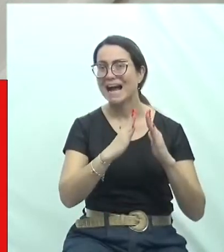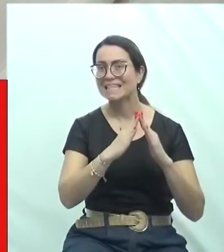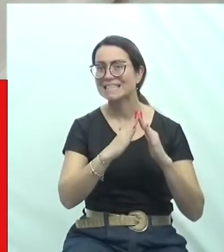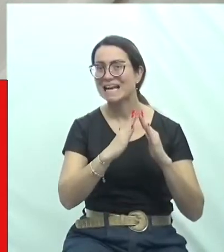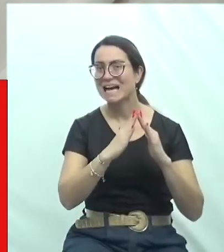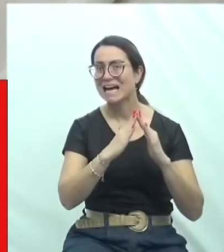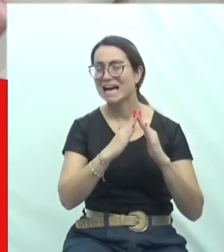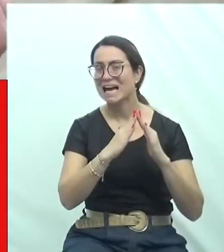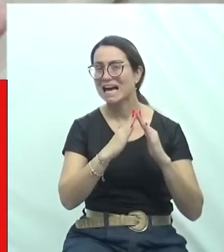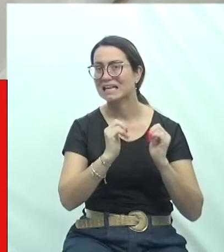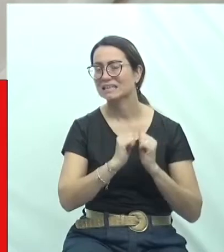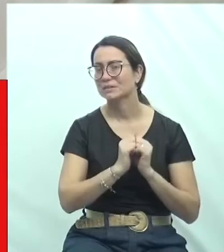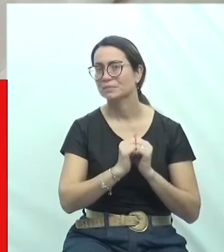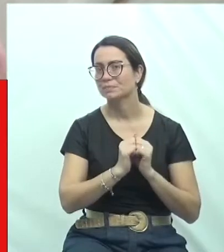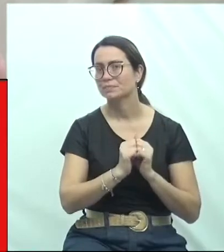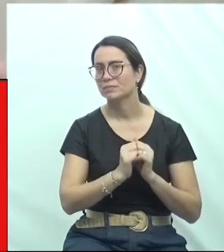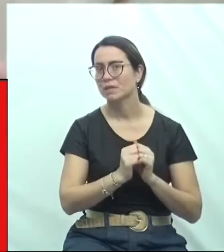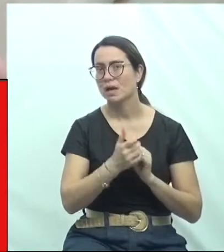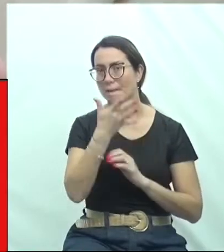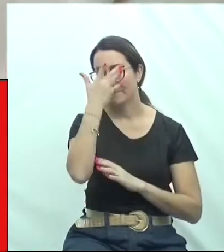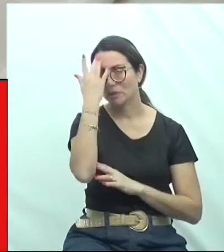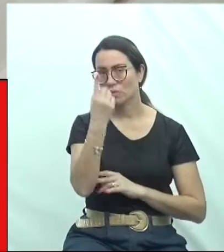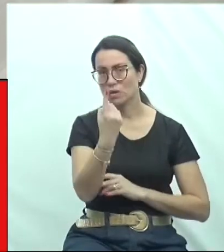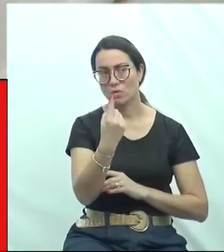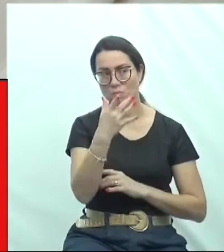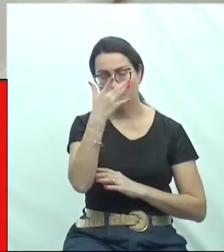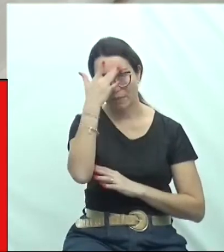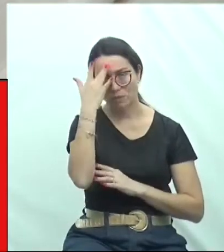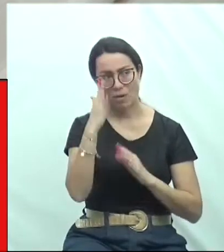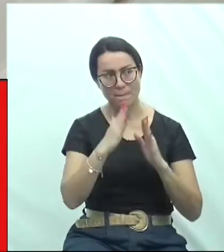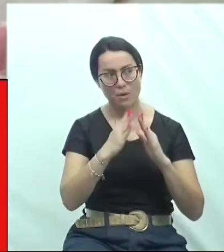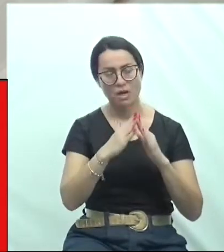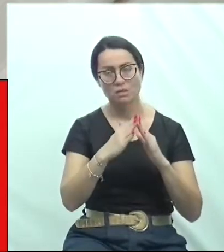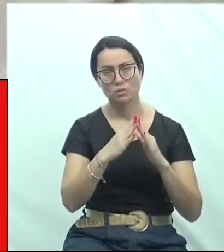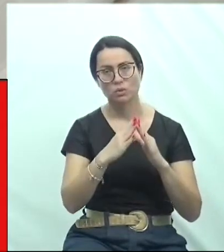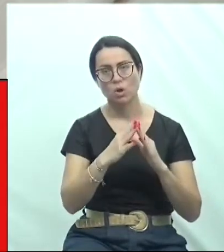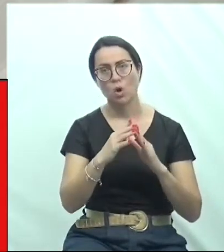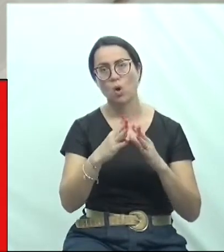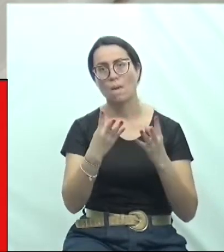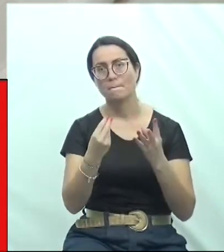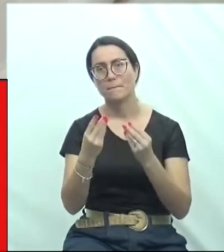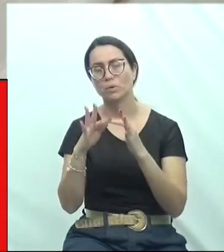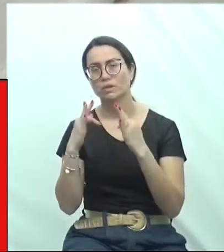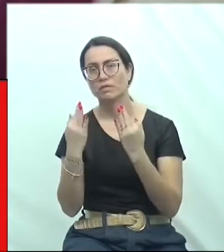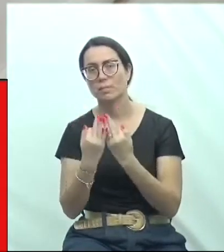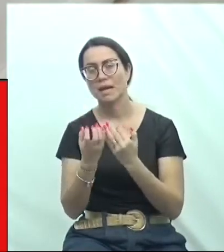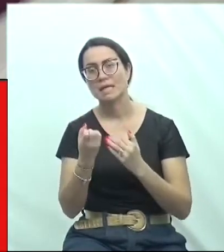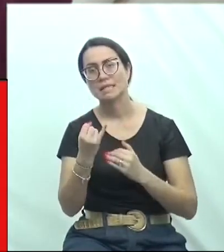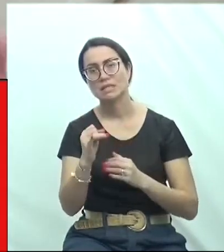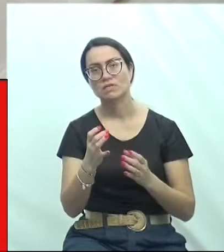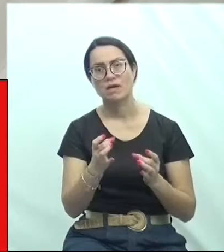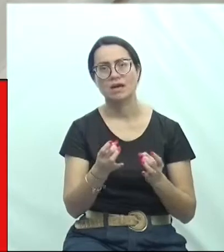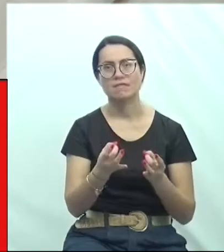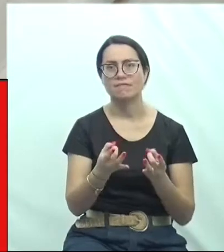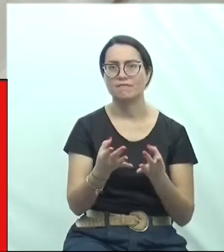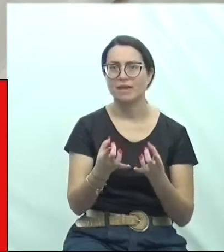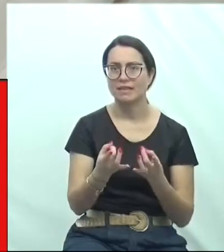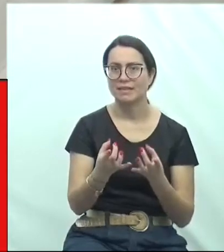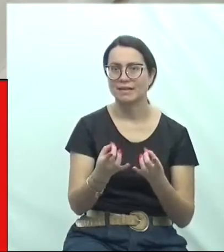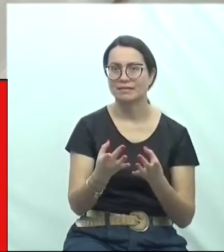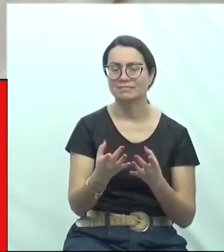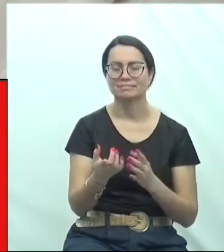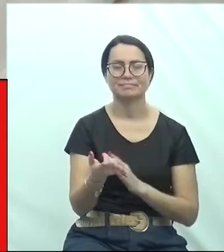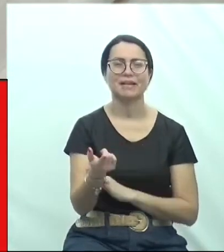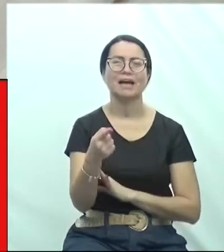residenciais, seja unifamiliares ou multifamiliares. Se tiver algum comércio, indústria, junto à edificação,